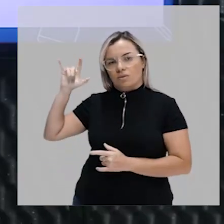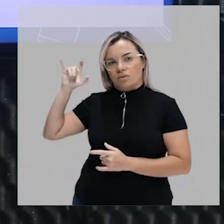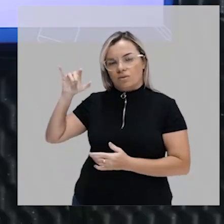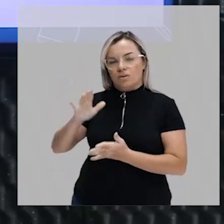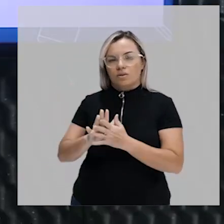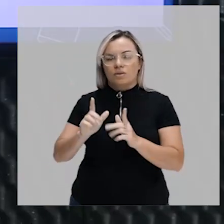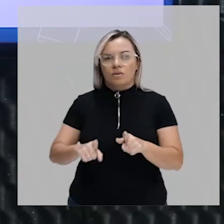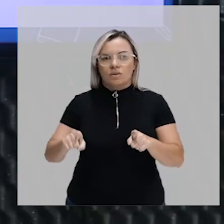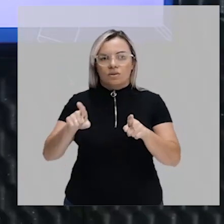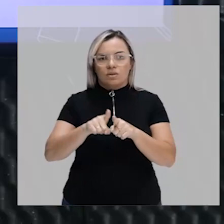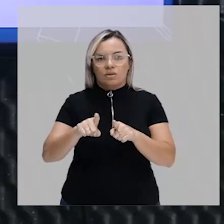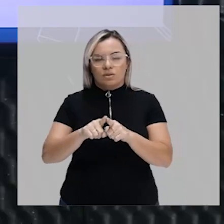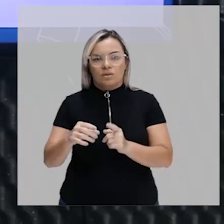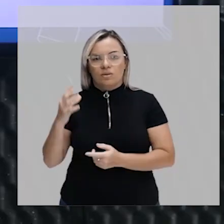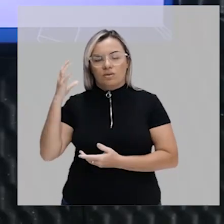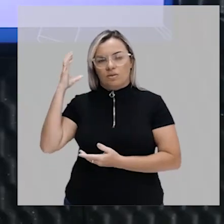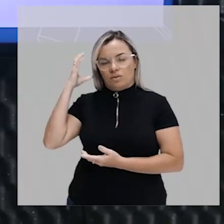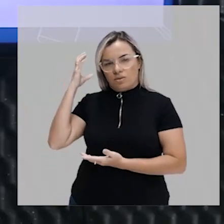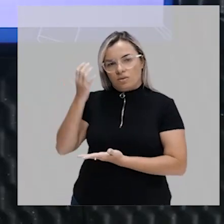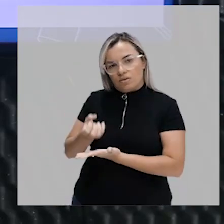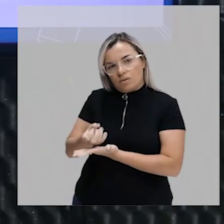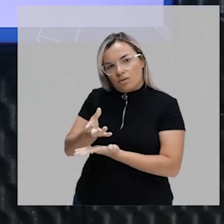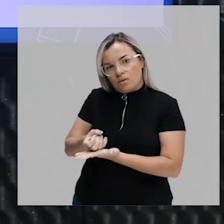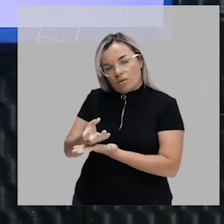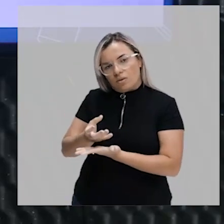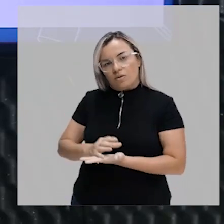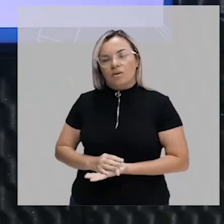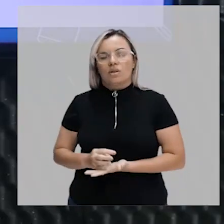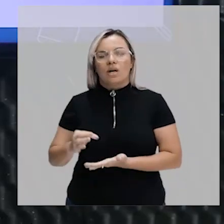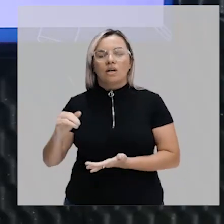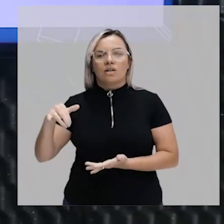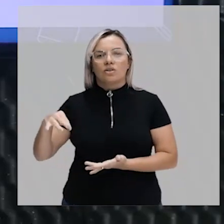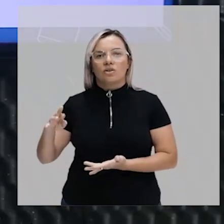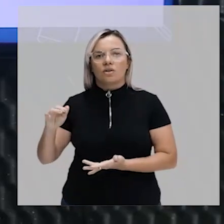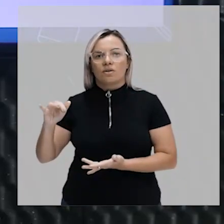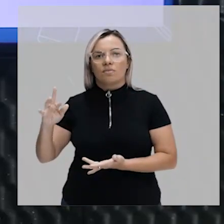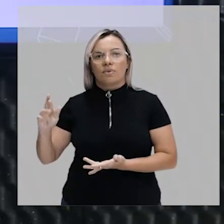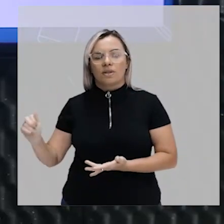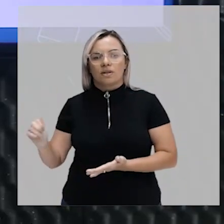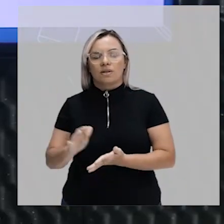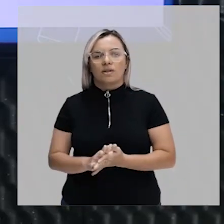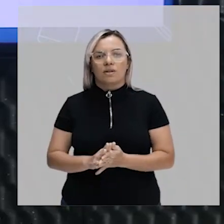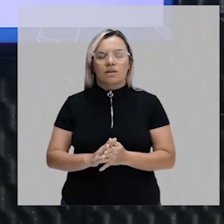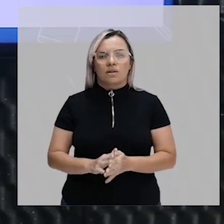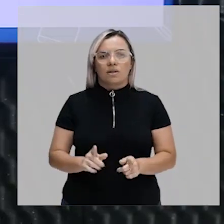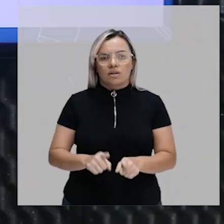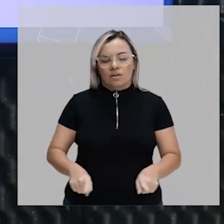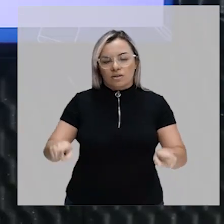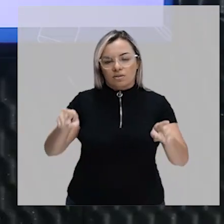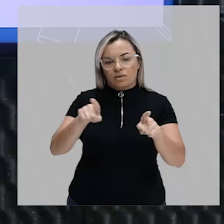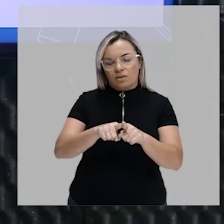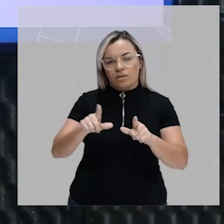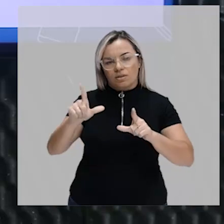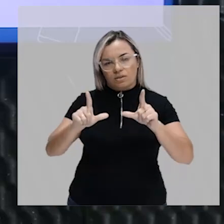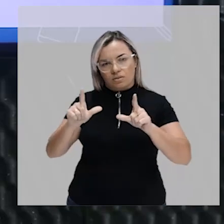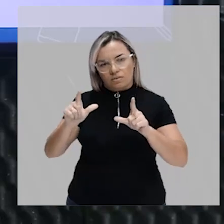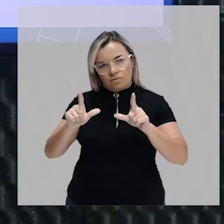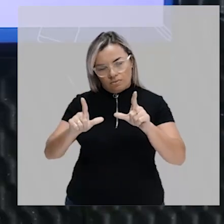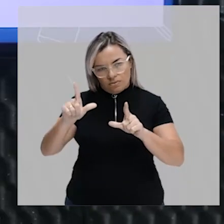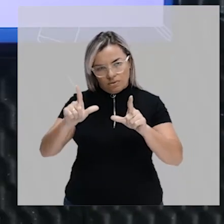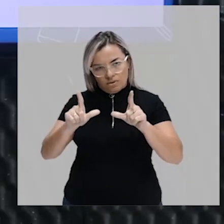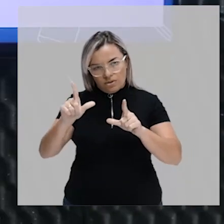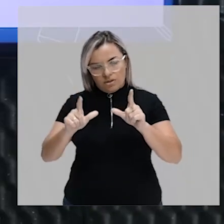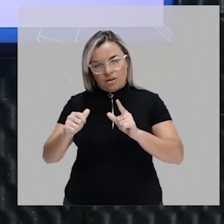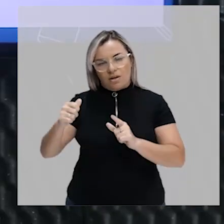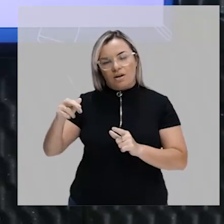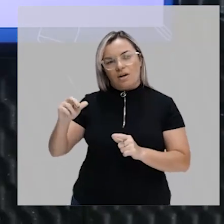nossos podcasts da Rádio Timbira, claro, tá? E estamos também na TV aí, Assembleia. Tem os nossos podcasts, galera, pelo Spotify